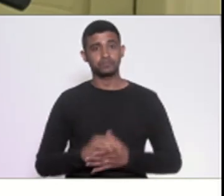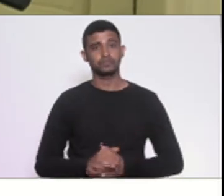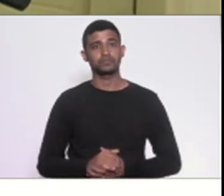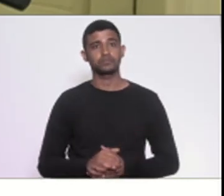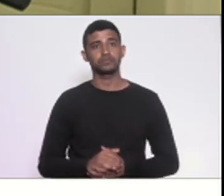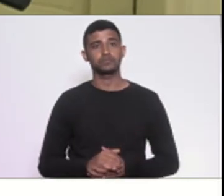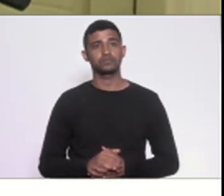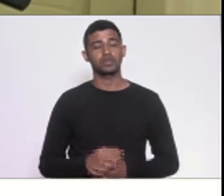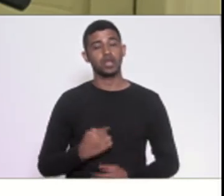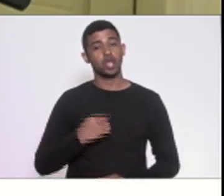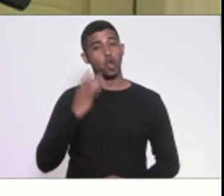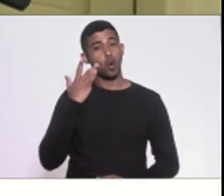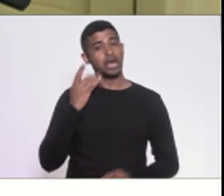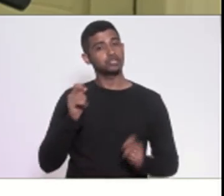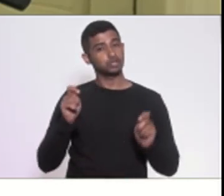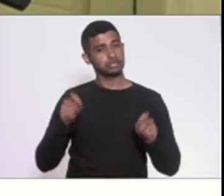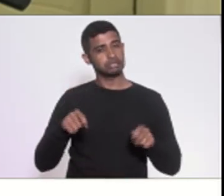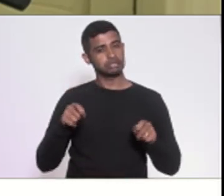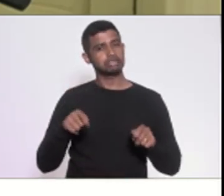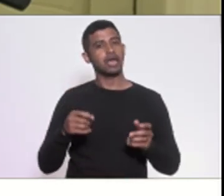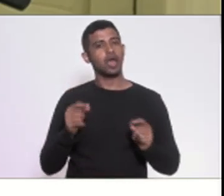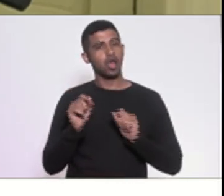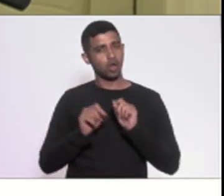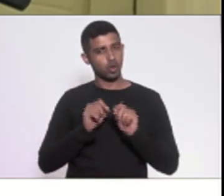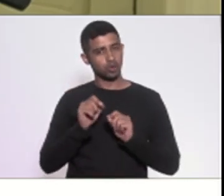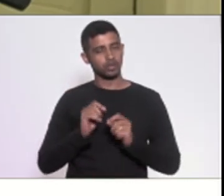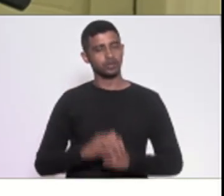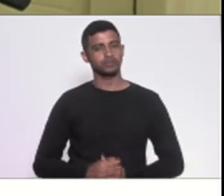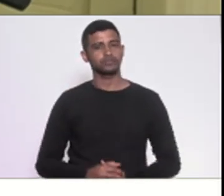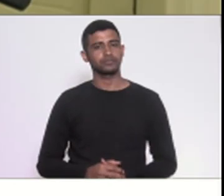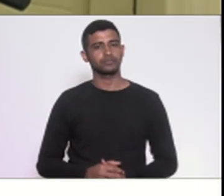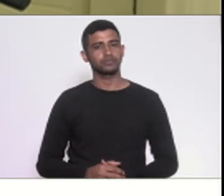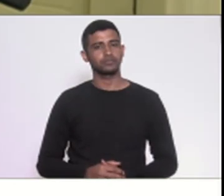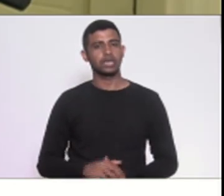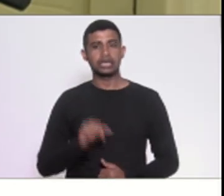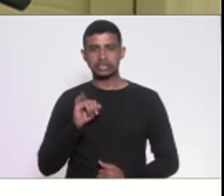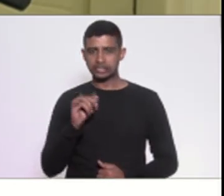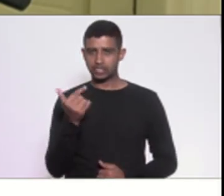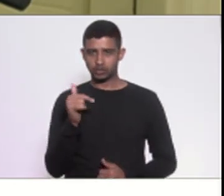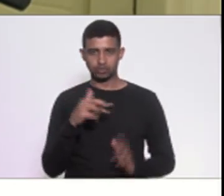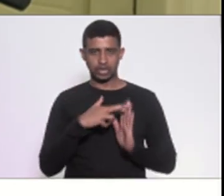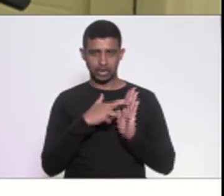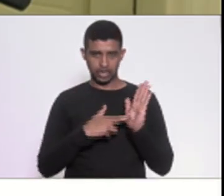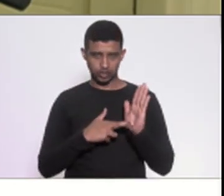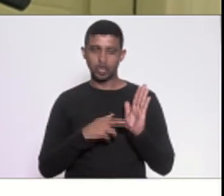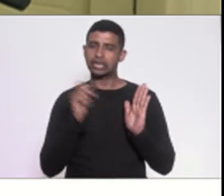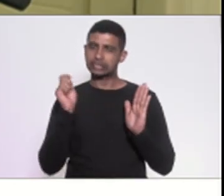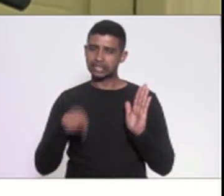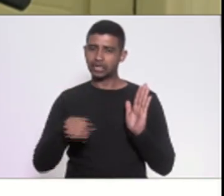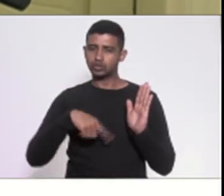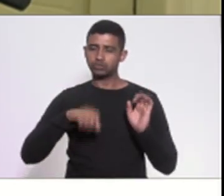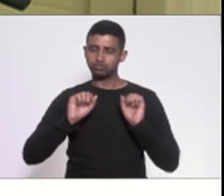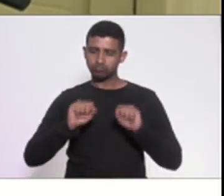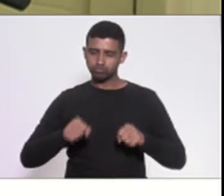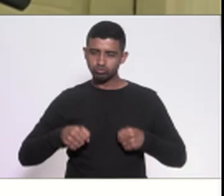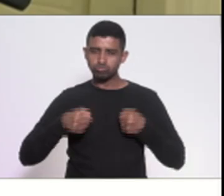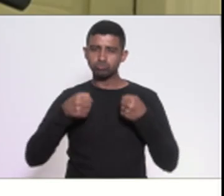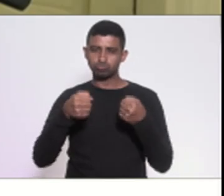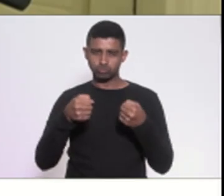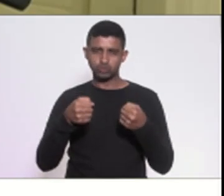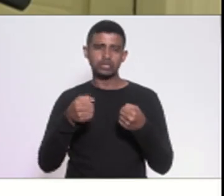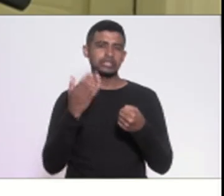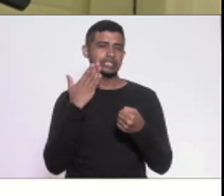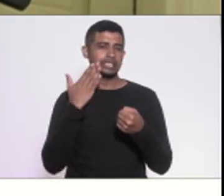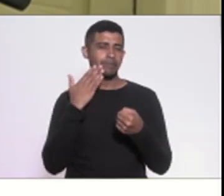acho que a gente poderia, talvez, se não está no relatório, talvez se debruçar um pouquinho, pegar